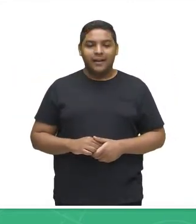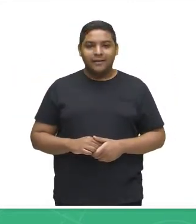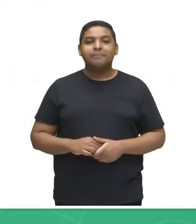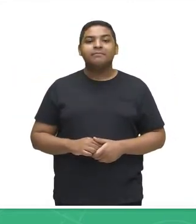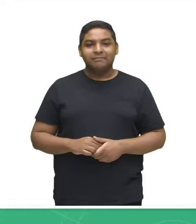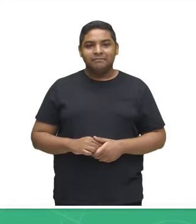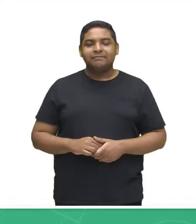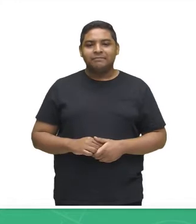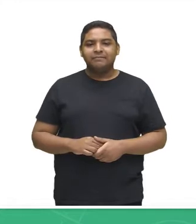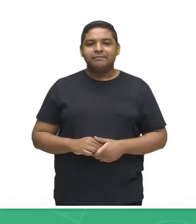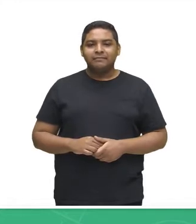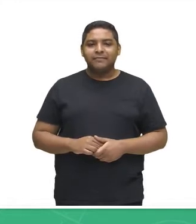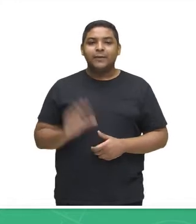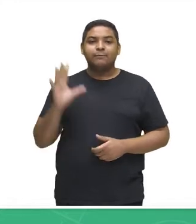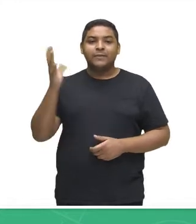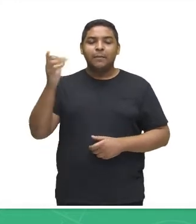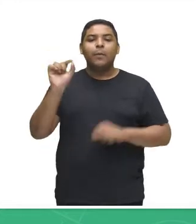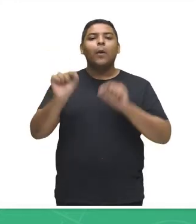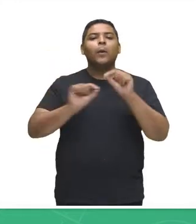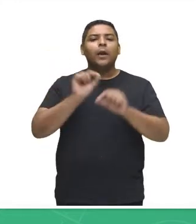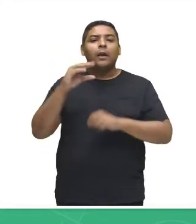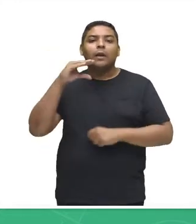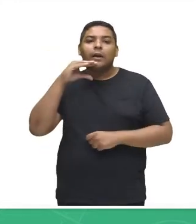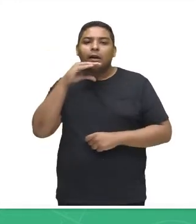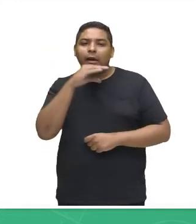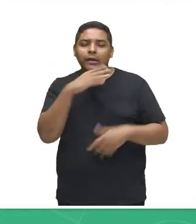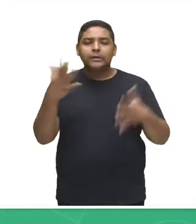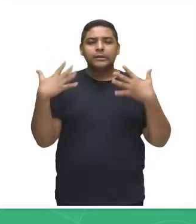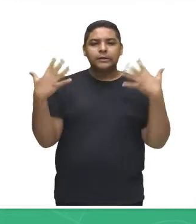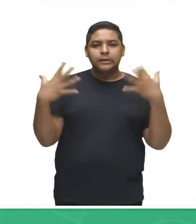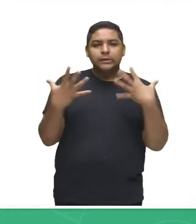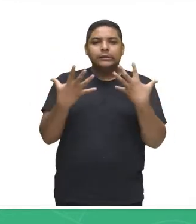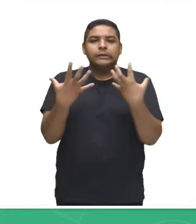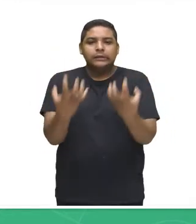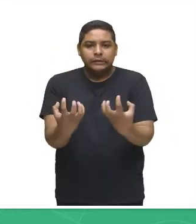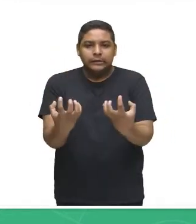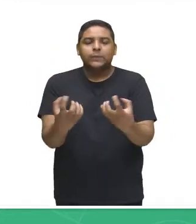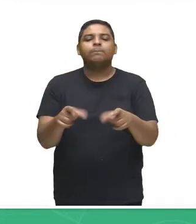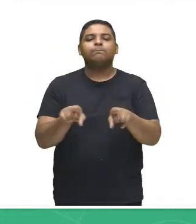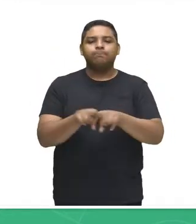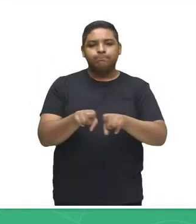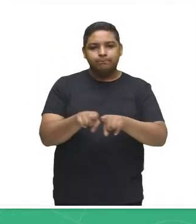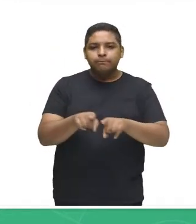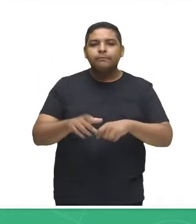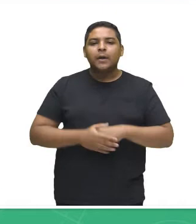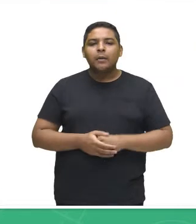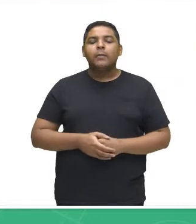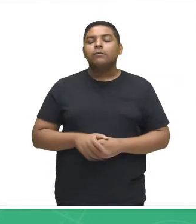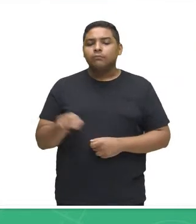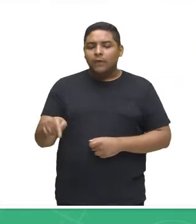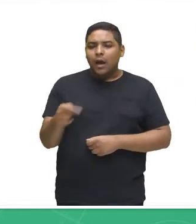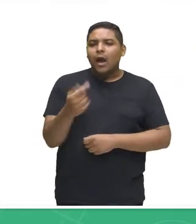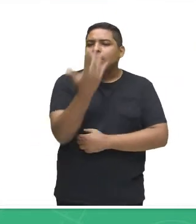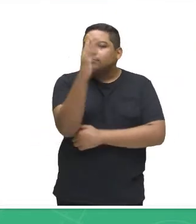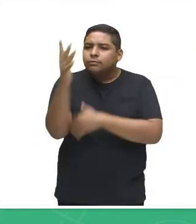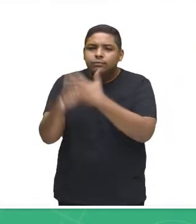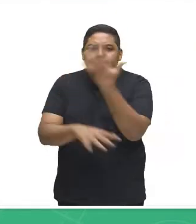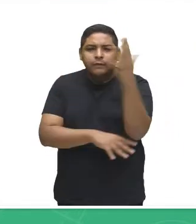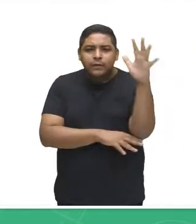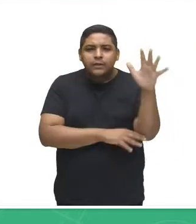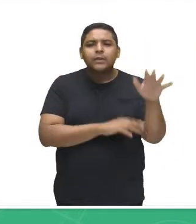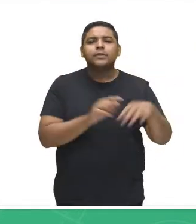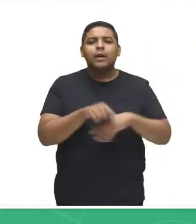e seco. E a vegetação pobre vai fazer com que essas pessoas, esses grupos, eles comecem a